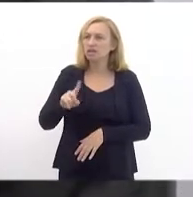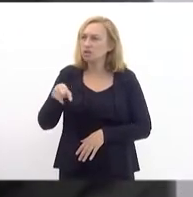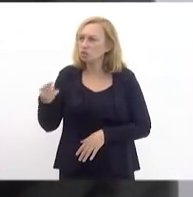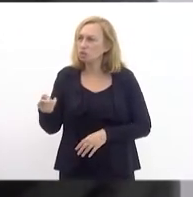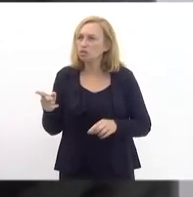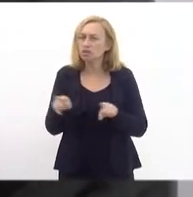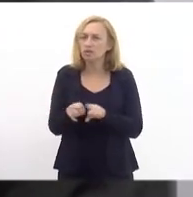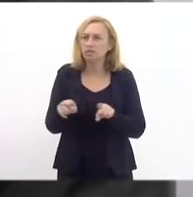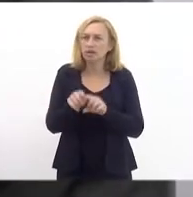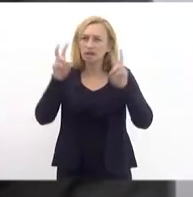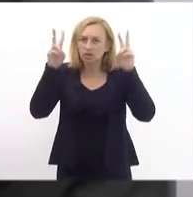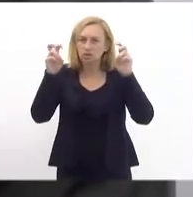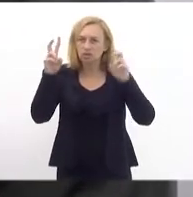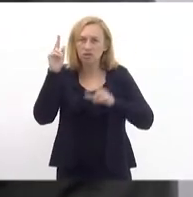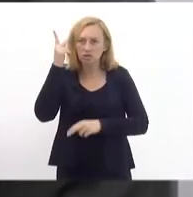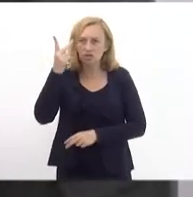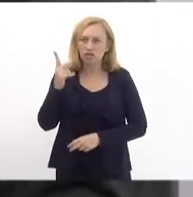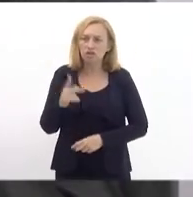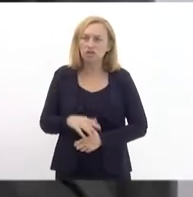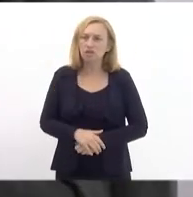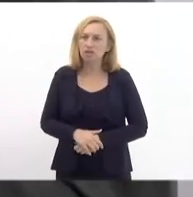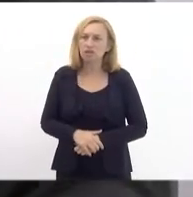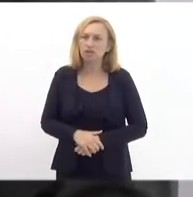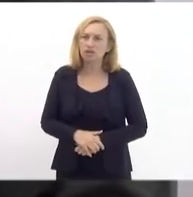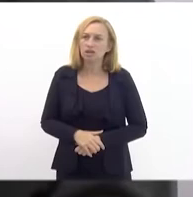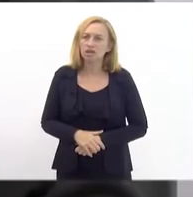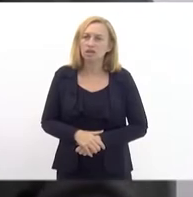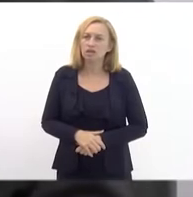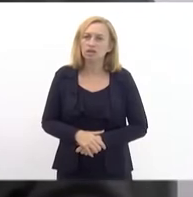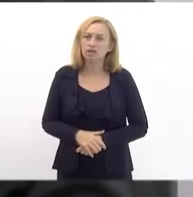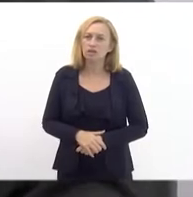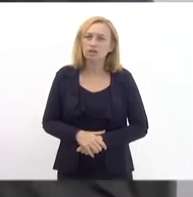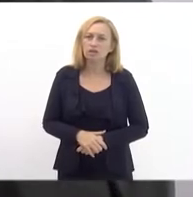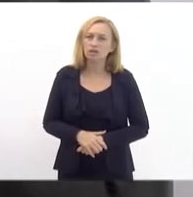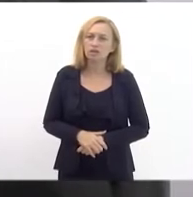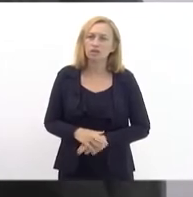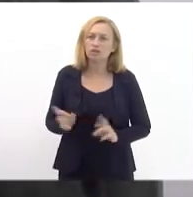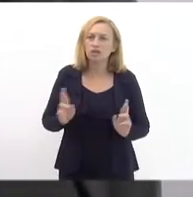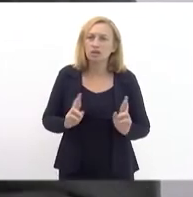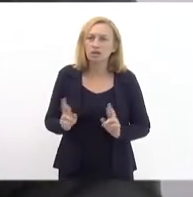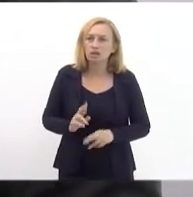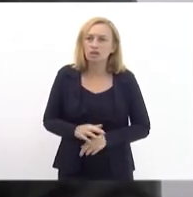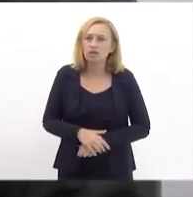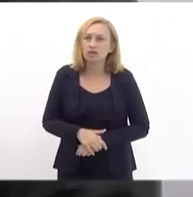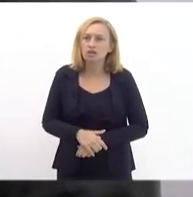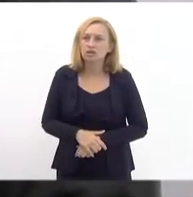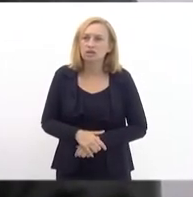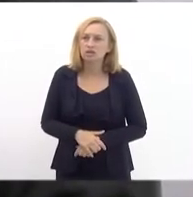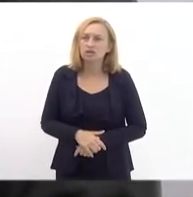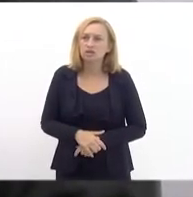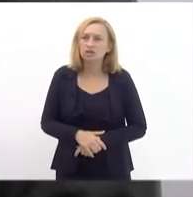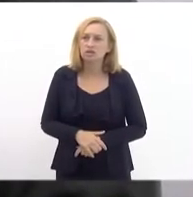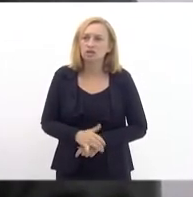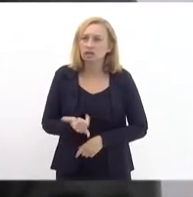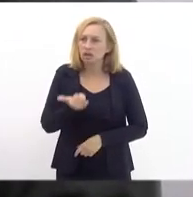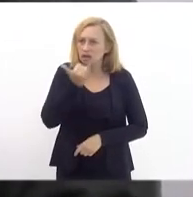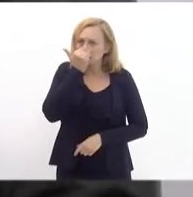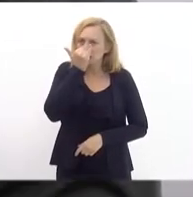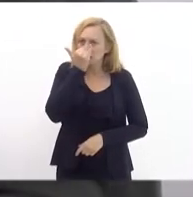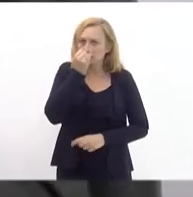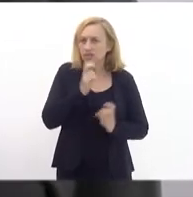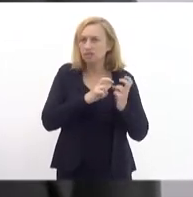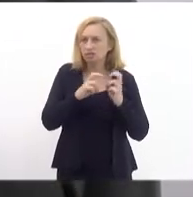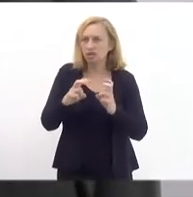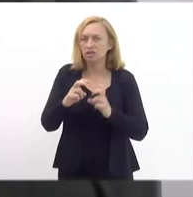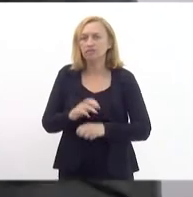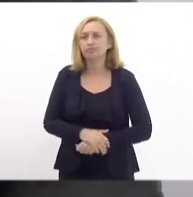elemento nessa história, né, muito complexo, que é o elemento relacionado à ocorrência de acidente no sistema